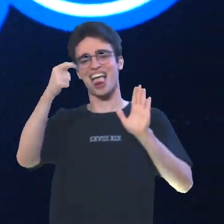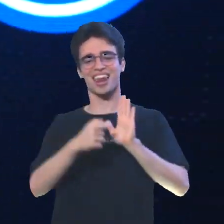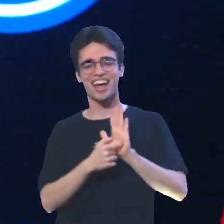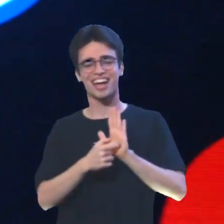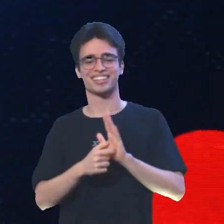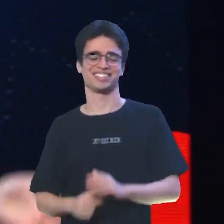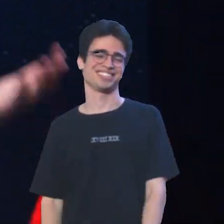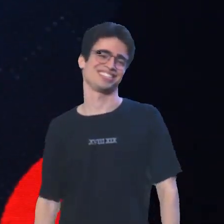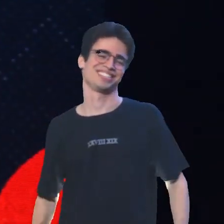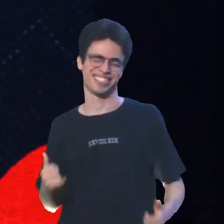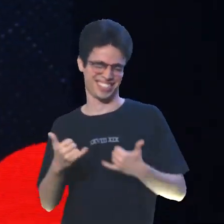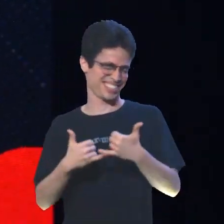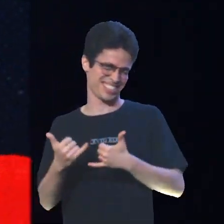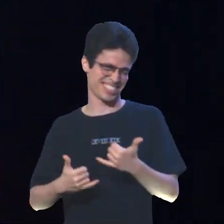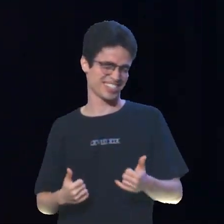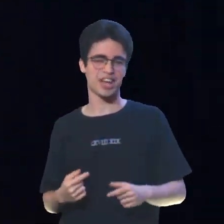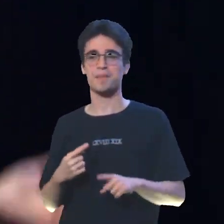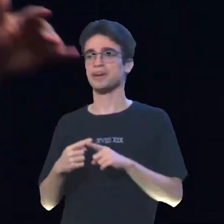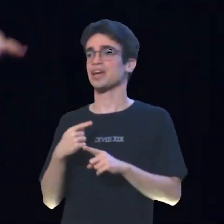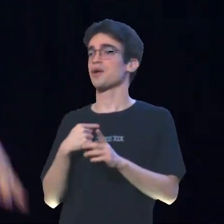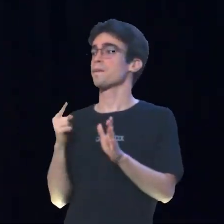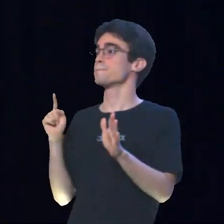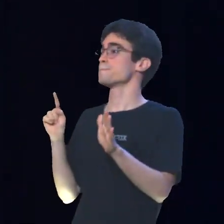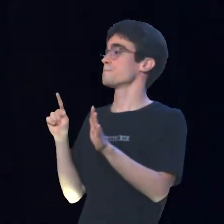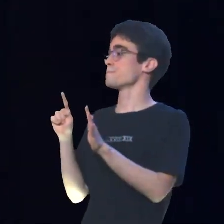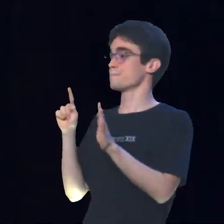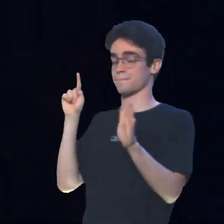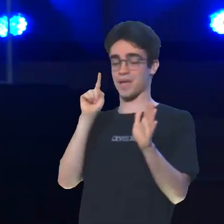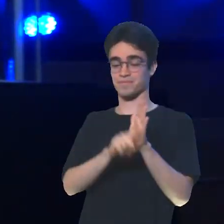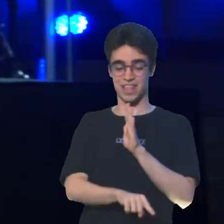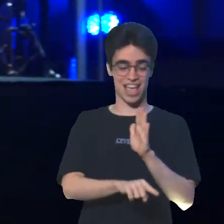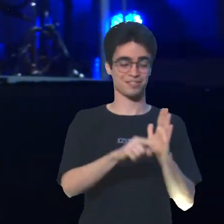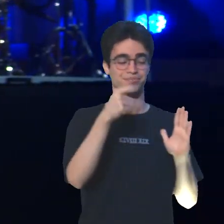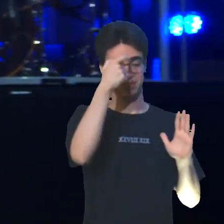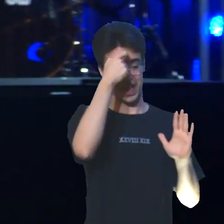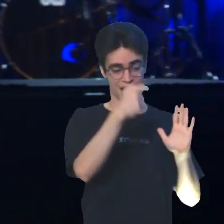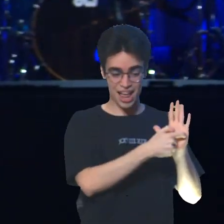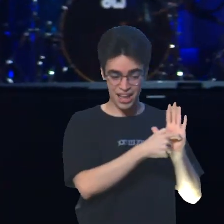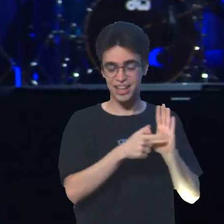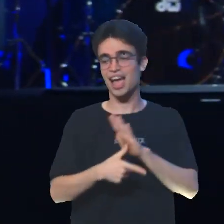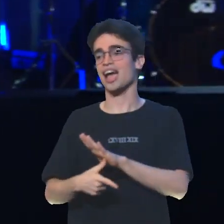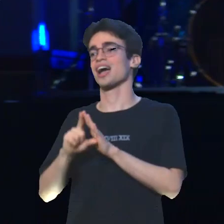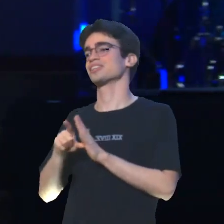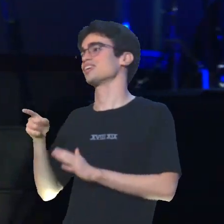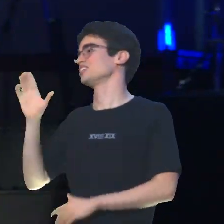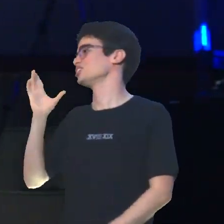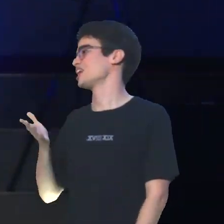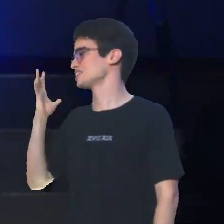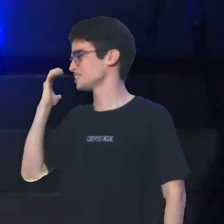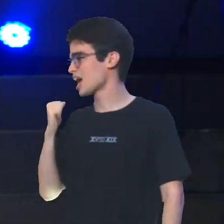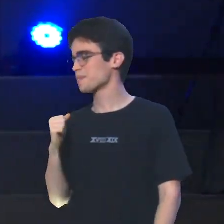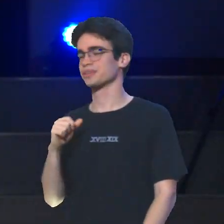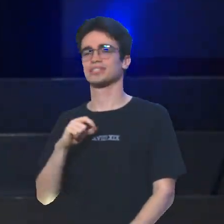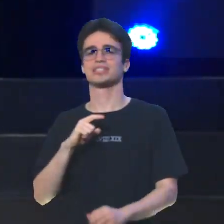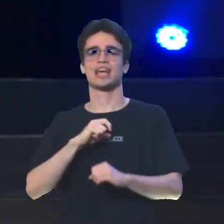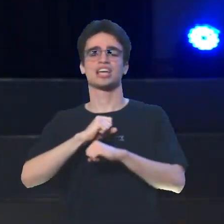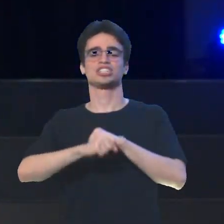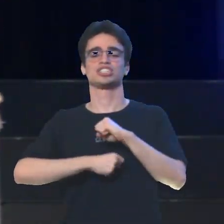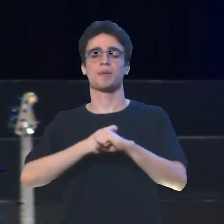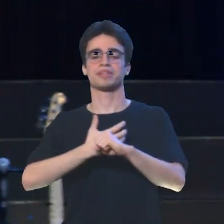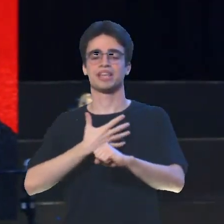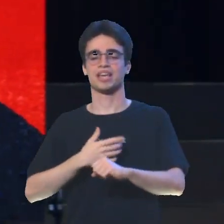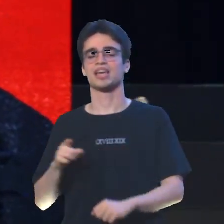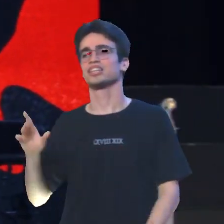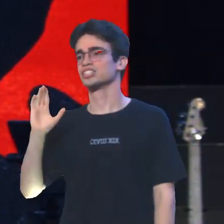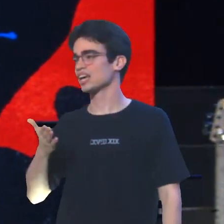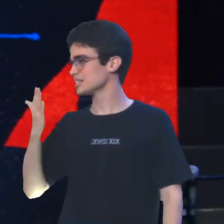Porque antes mesmo de eu perguntar algo para o chat GPT, o Gustavo já sabe. Já sabe